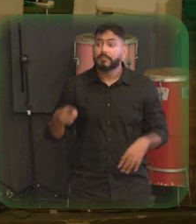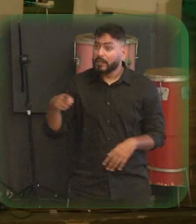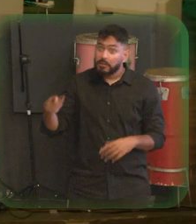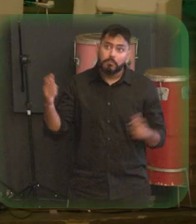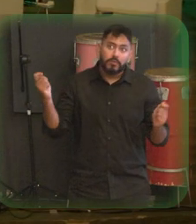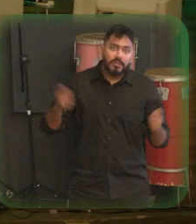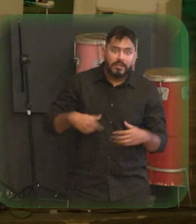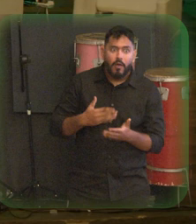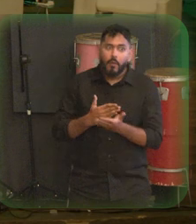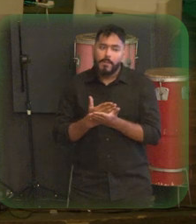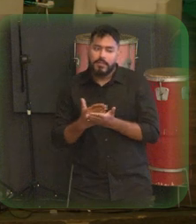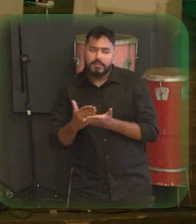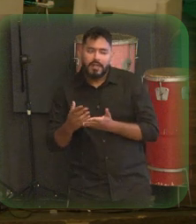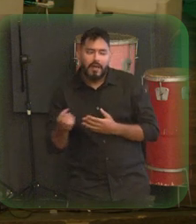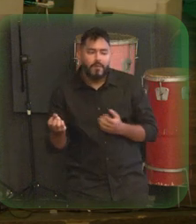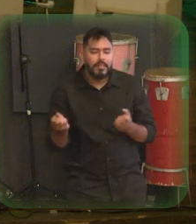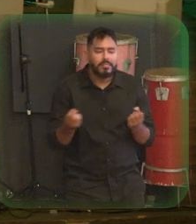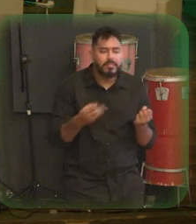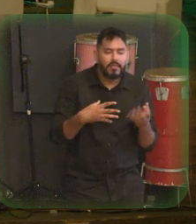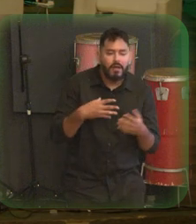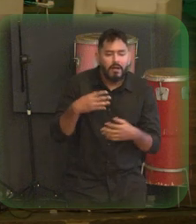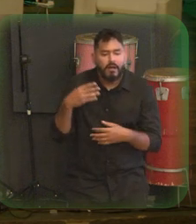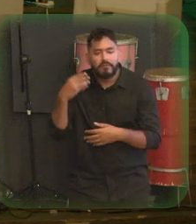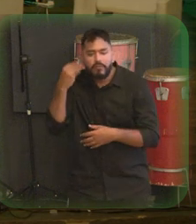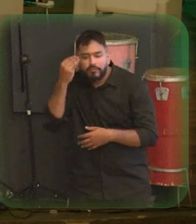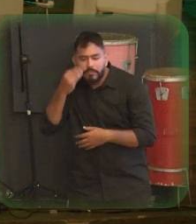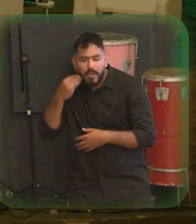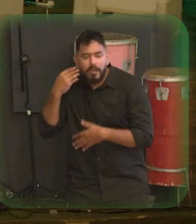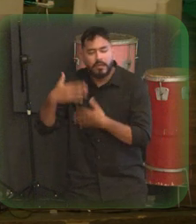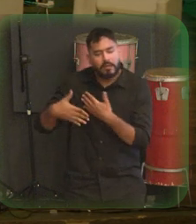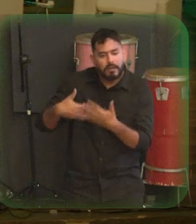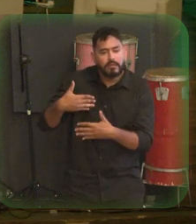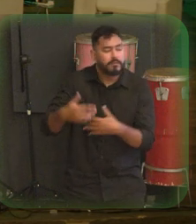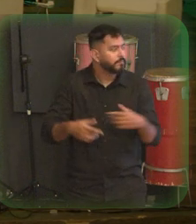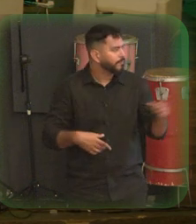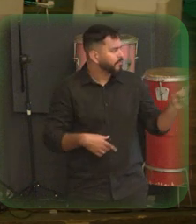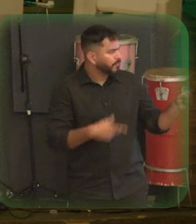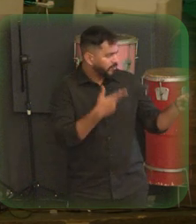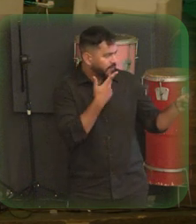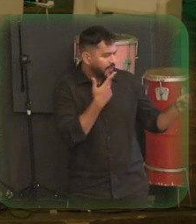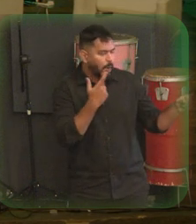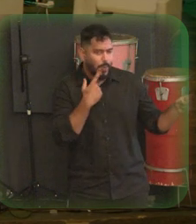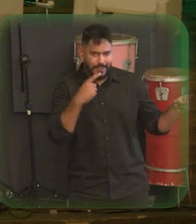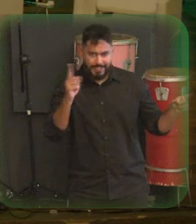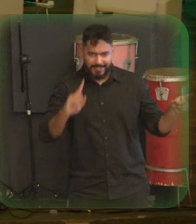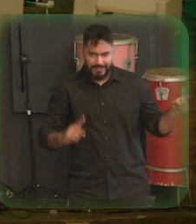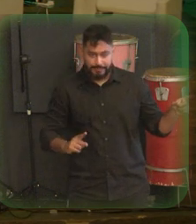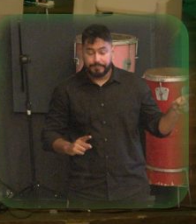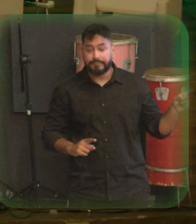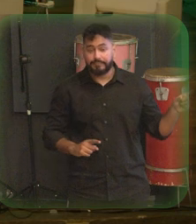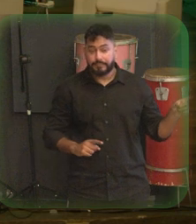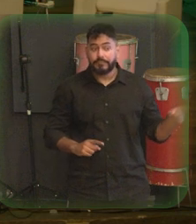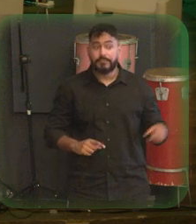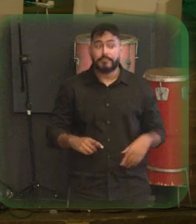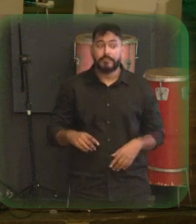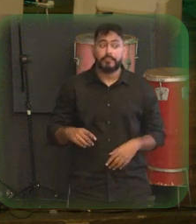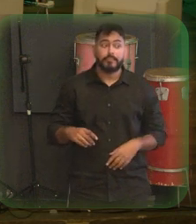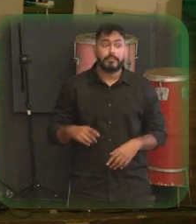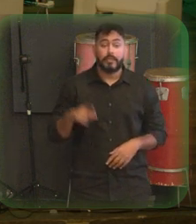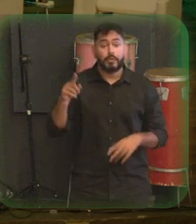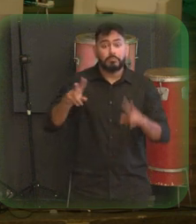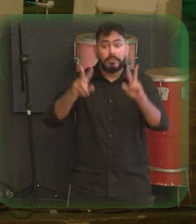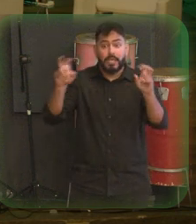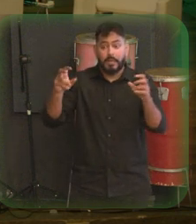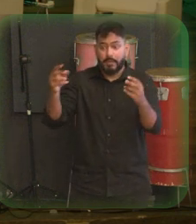ser o começo de uma nova história. E, me permita, foi você que disse isso, Zé Carlos. E um dos temas que ele me trouxe